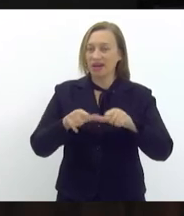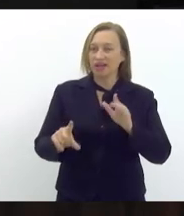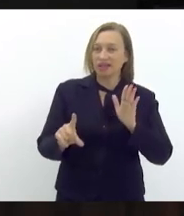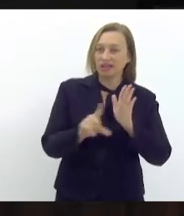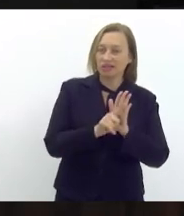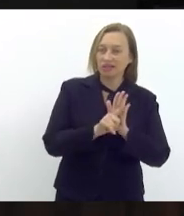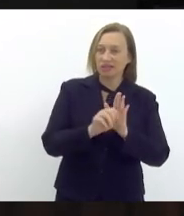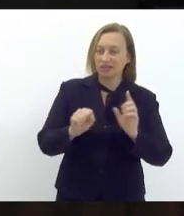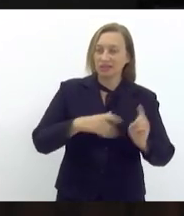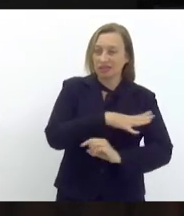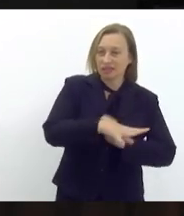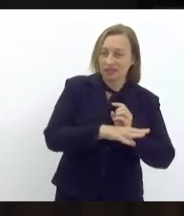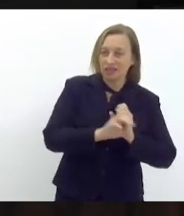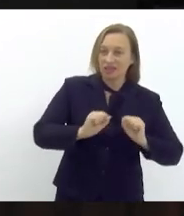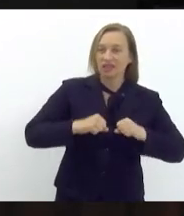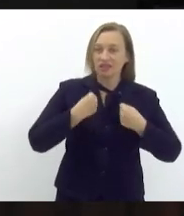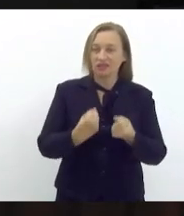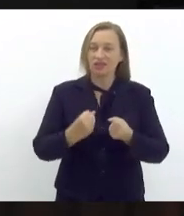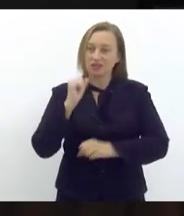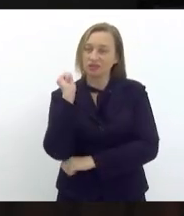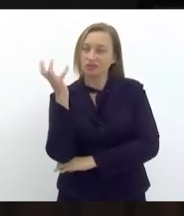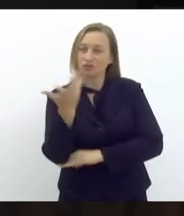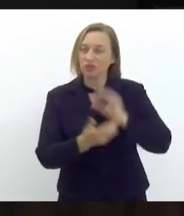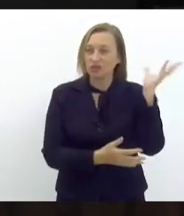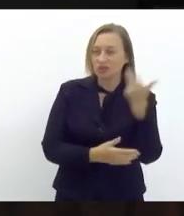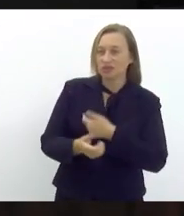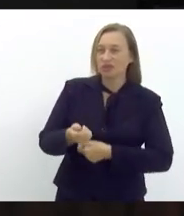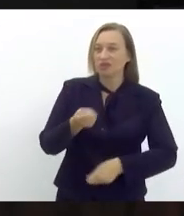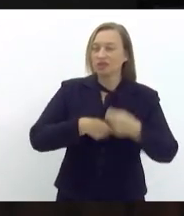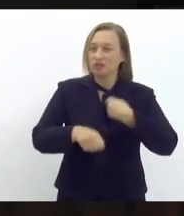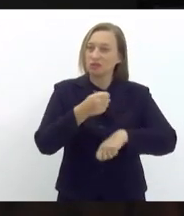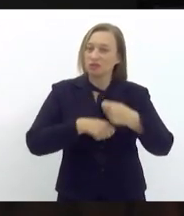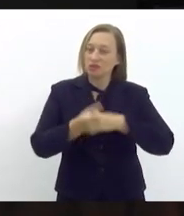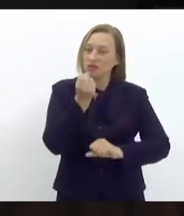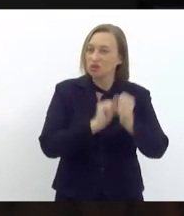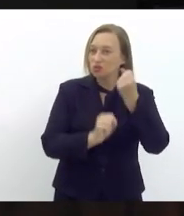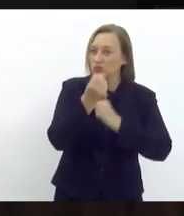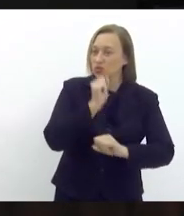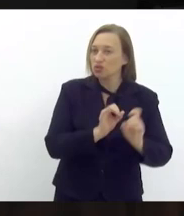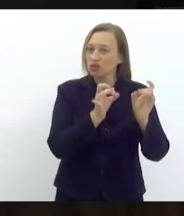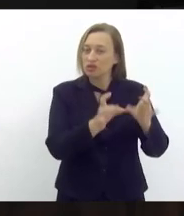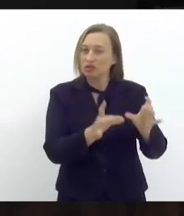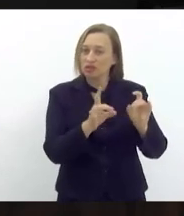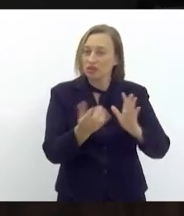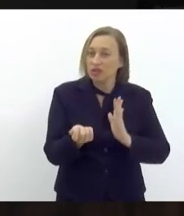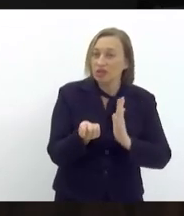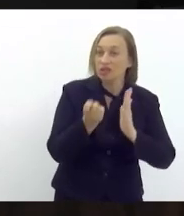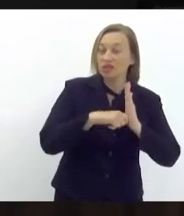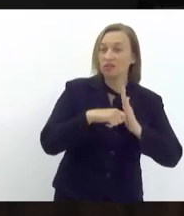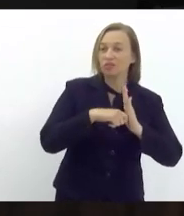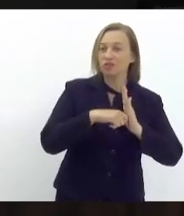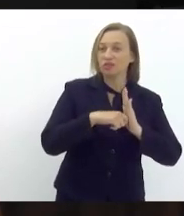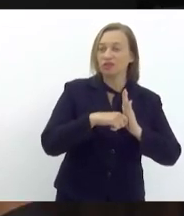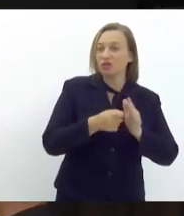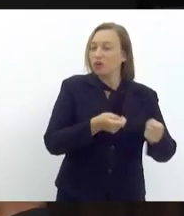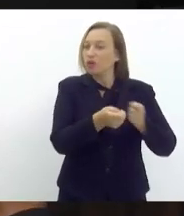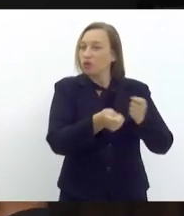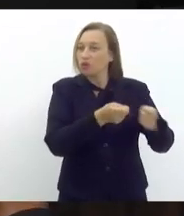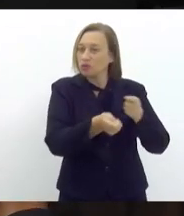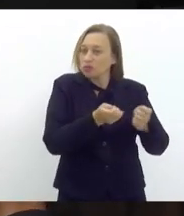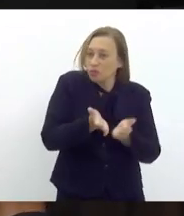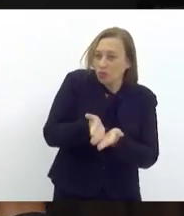seguridade social de defesa do meio ambiente de economia indústria e comércio de tributação controle da